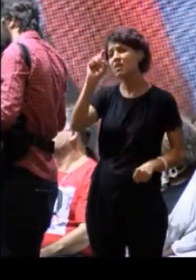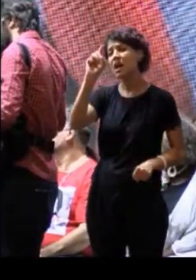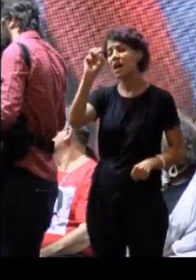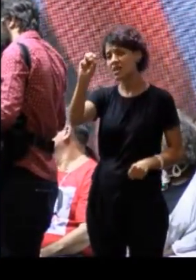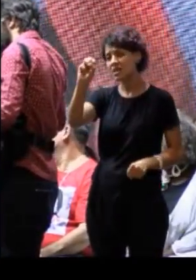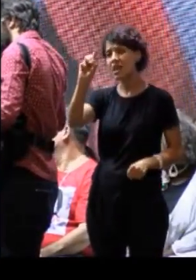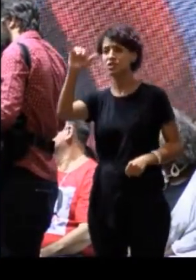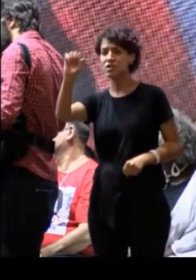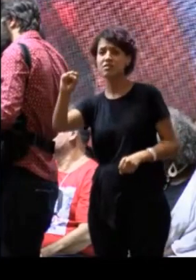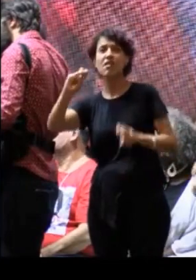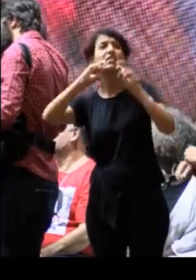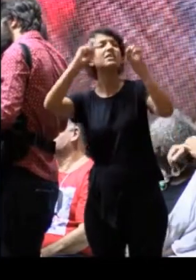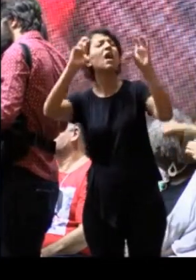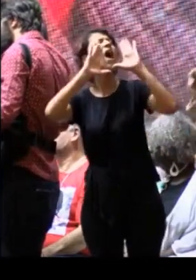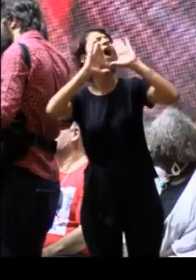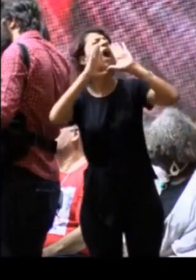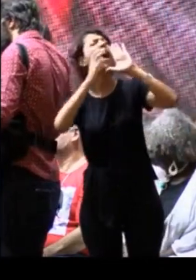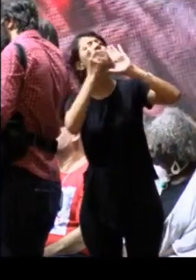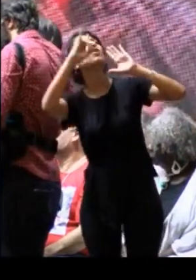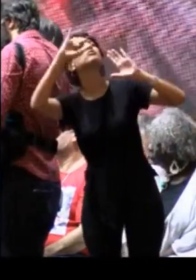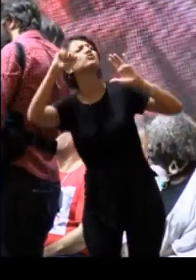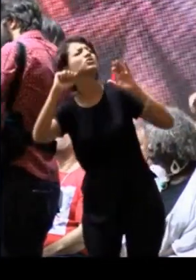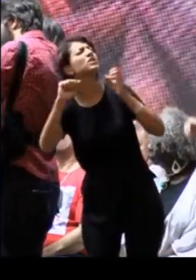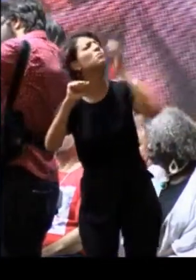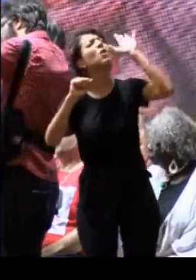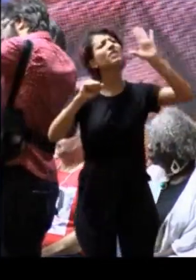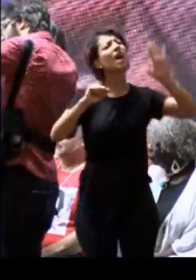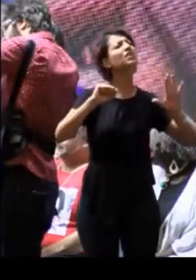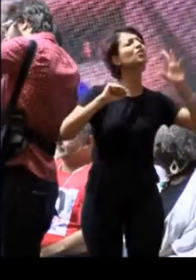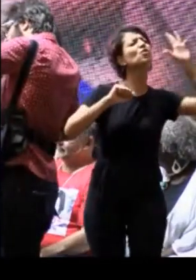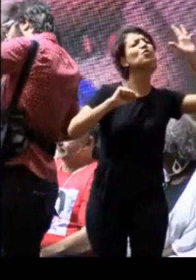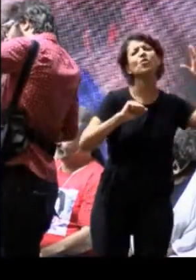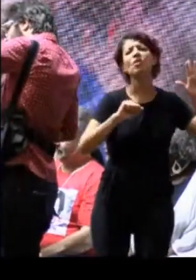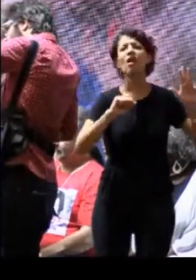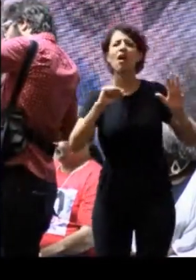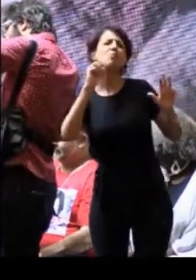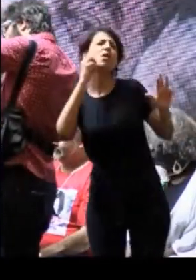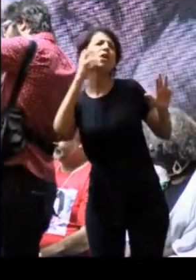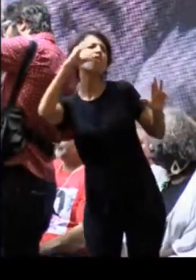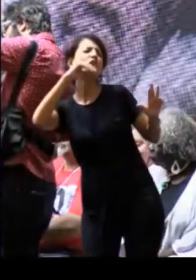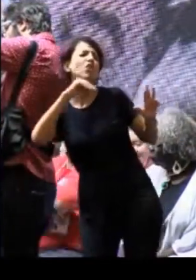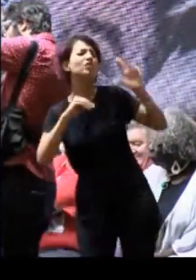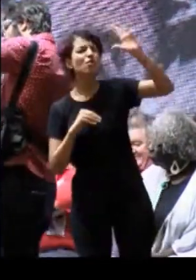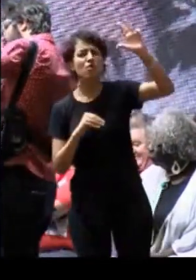bom dia Lula, boa tarde Lula e boa tarde Lula.